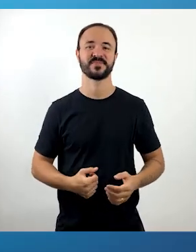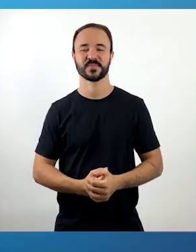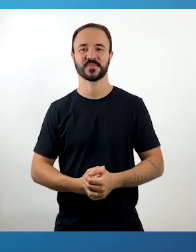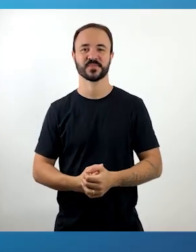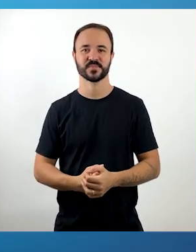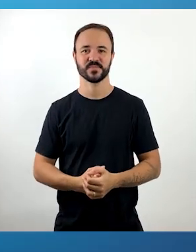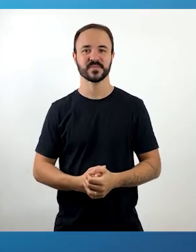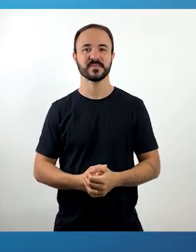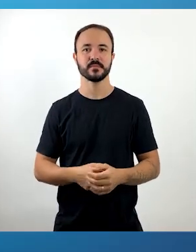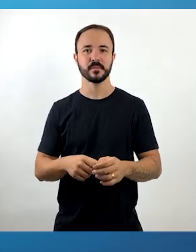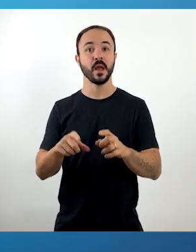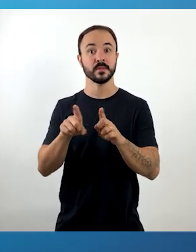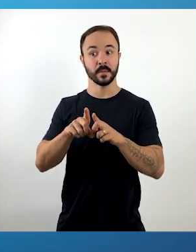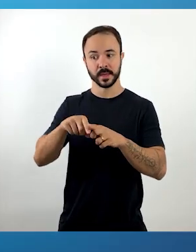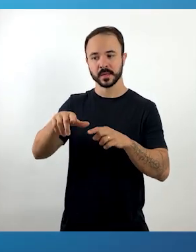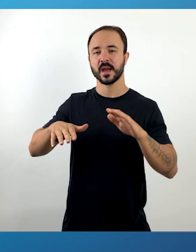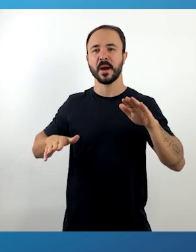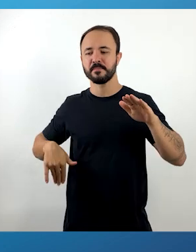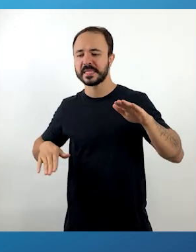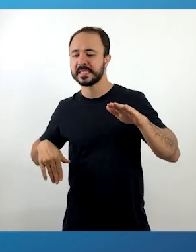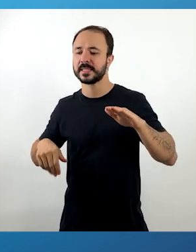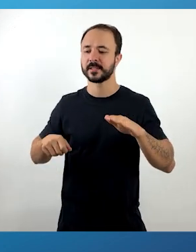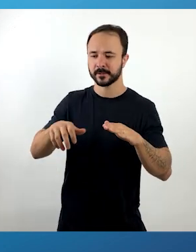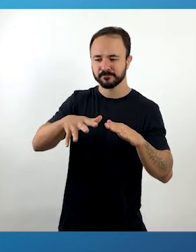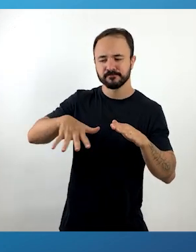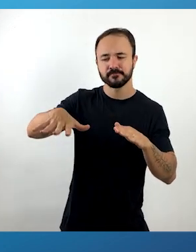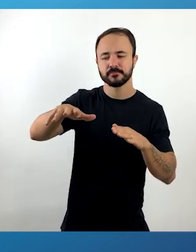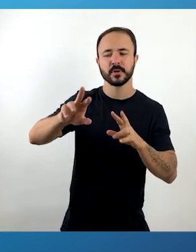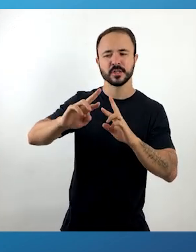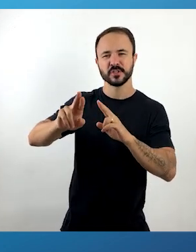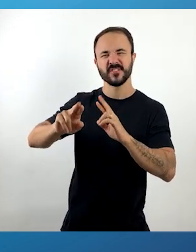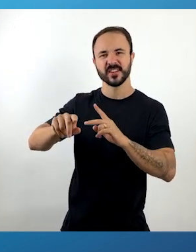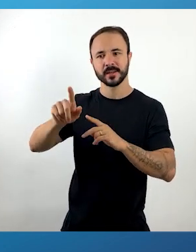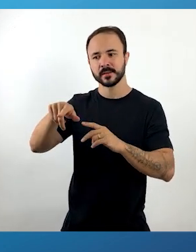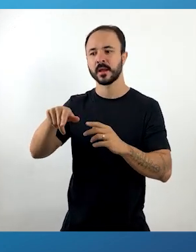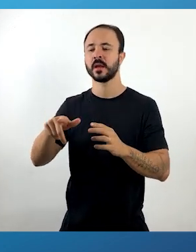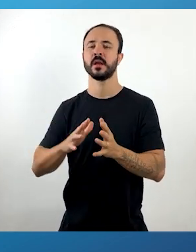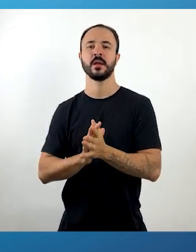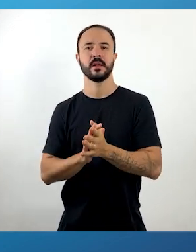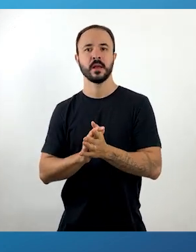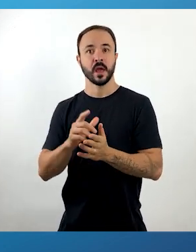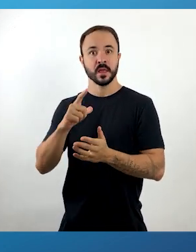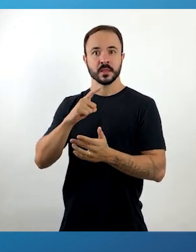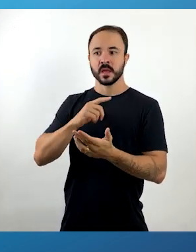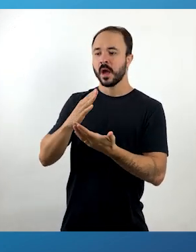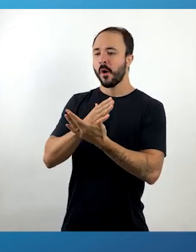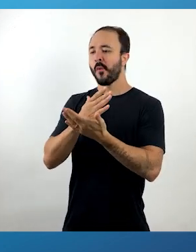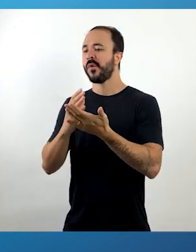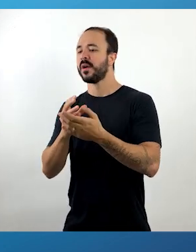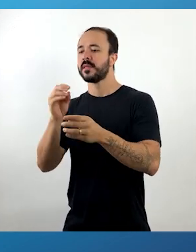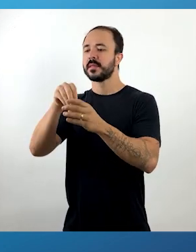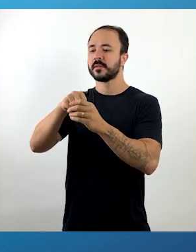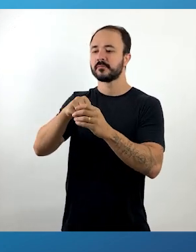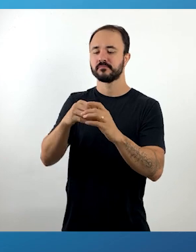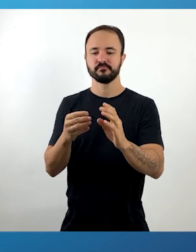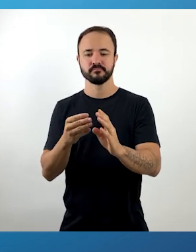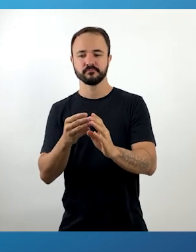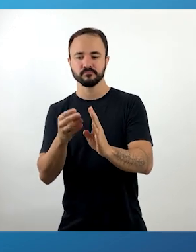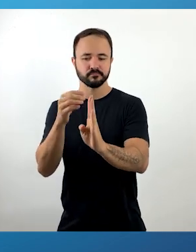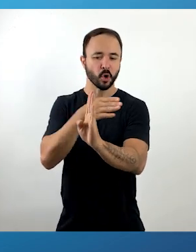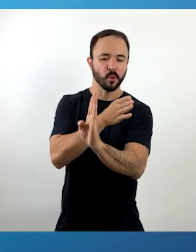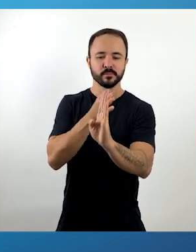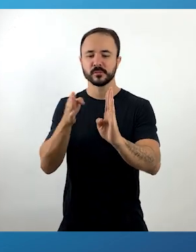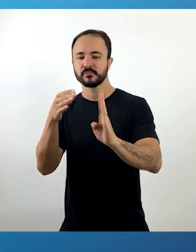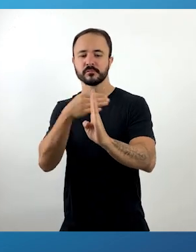dessas piscinas aí basicamente chamadas com seus Fundos arredondados ela também apresenta alguns obstáculos para que possa